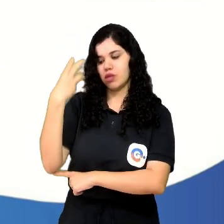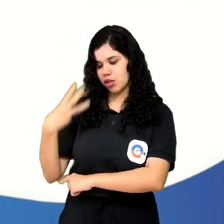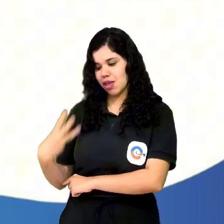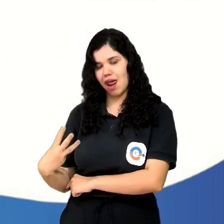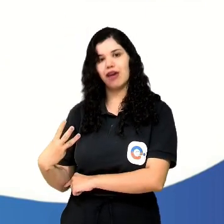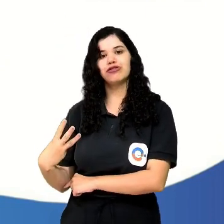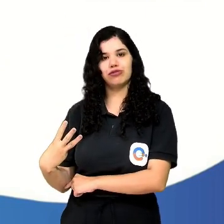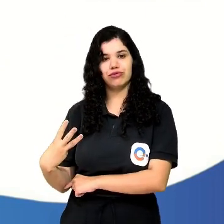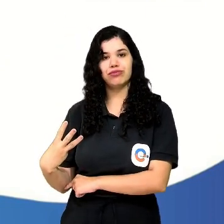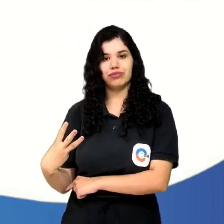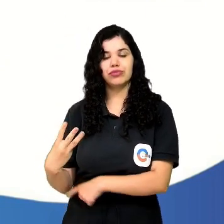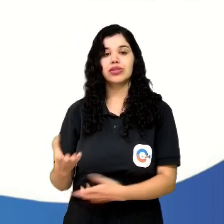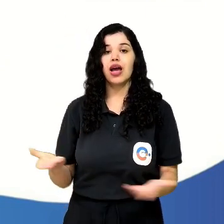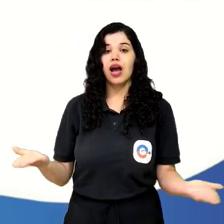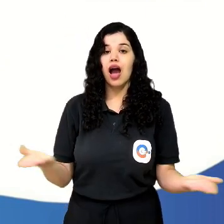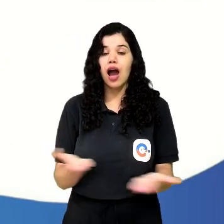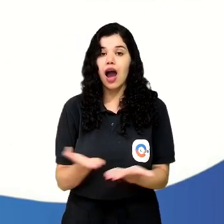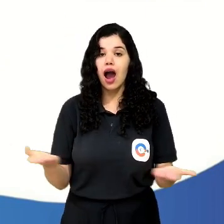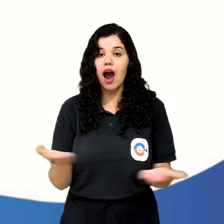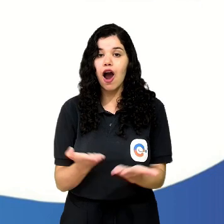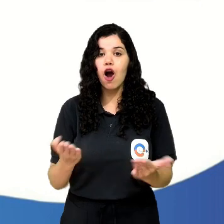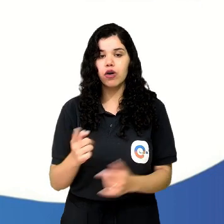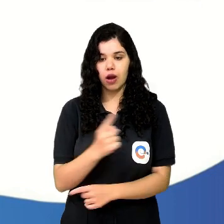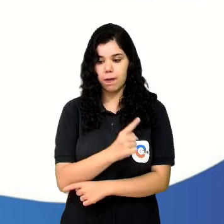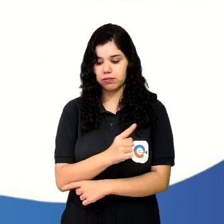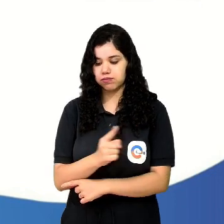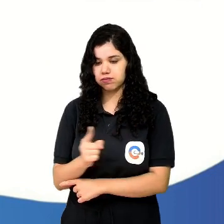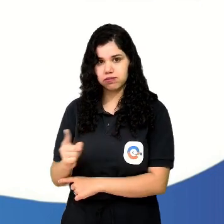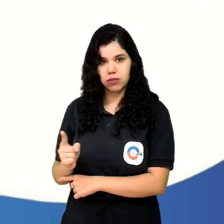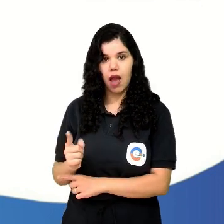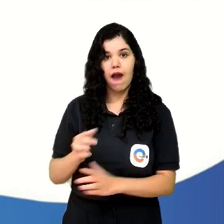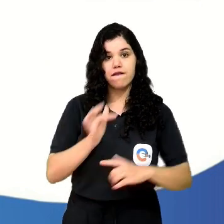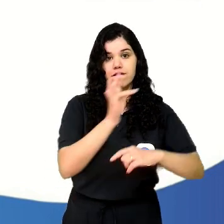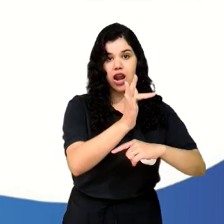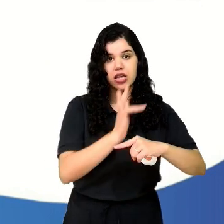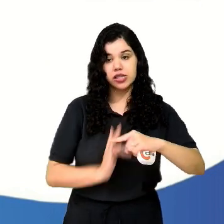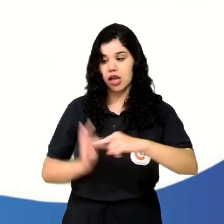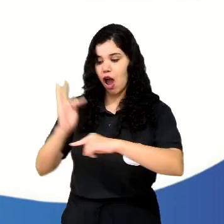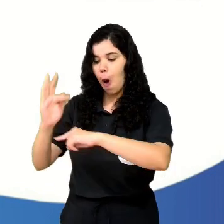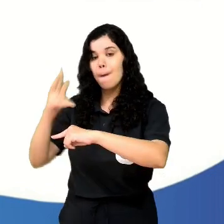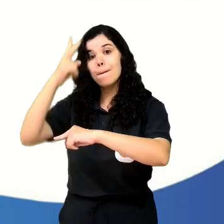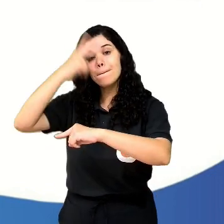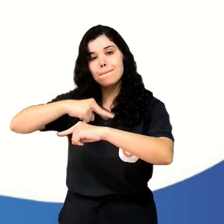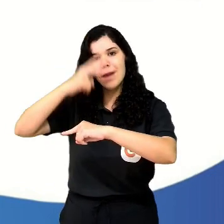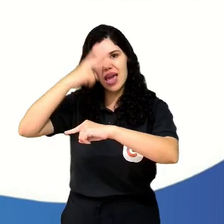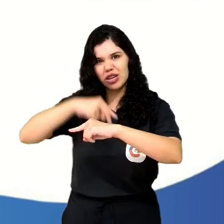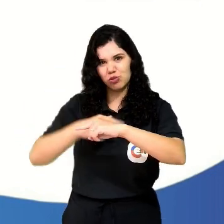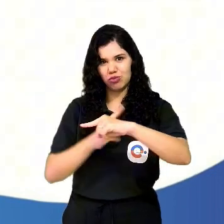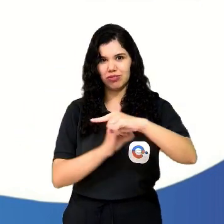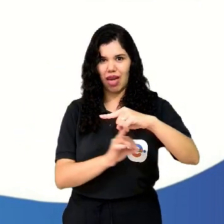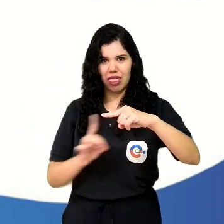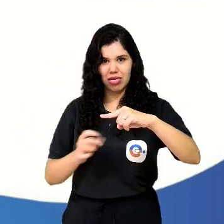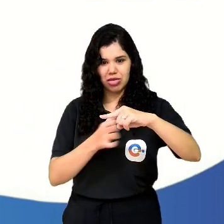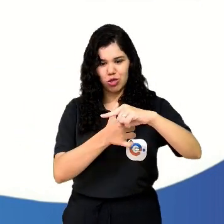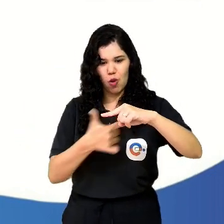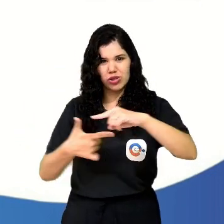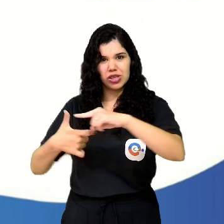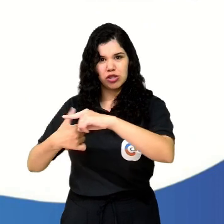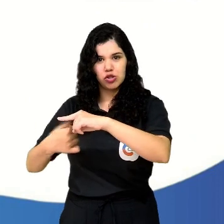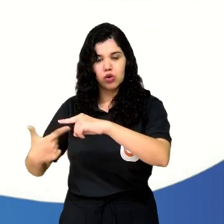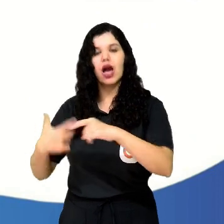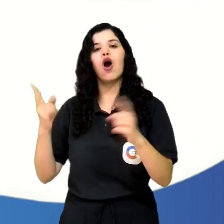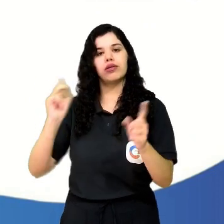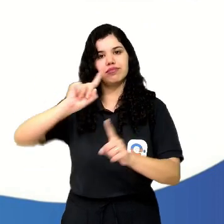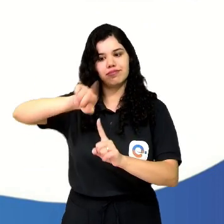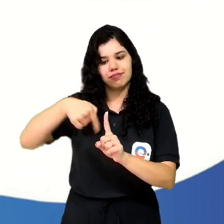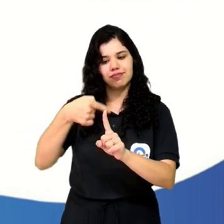3. Agora que eu estou com as duas frações sobre o mesmo denominador, agora eu posso somar. Eu